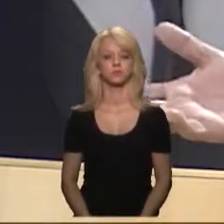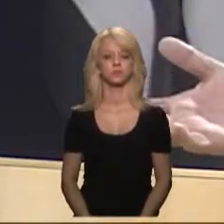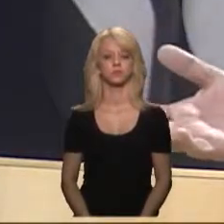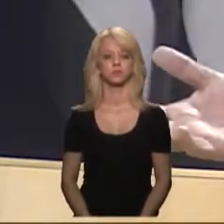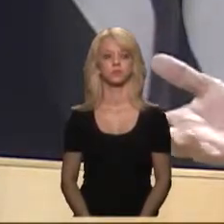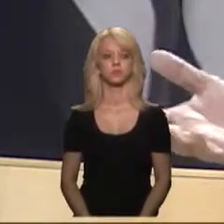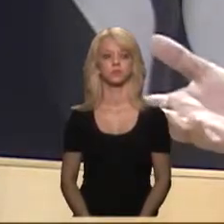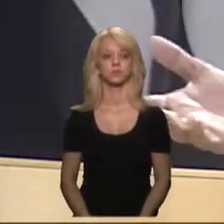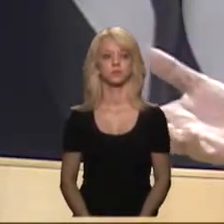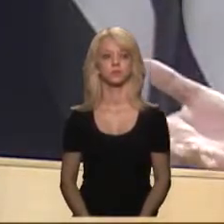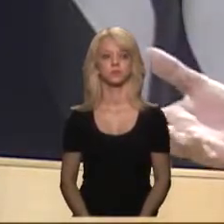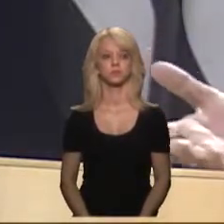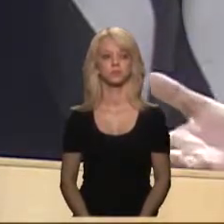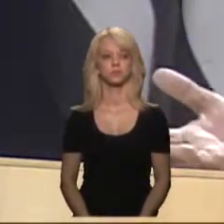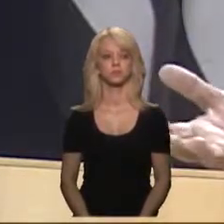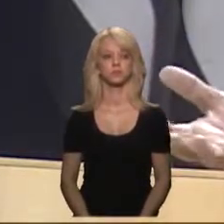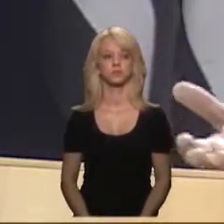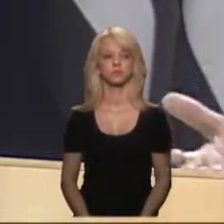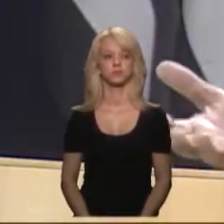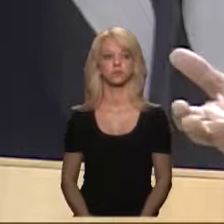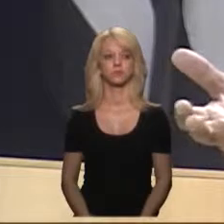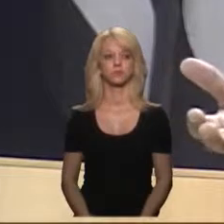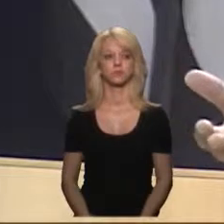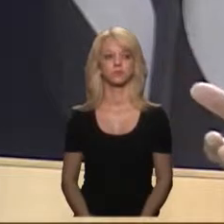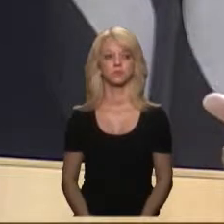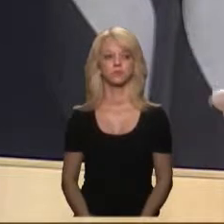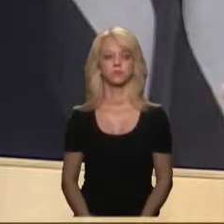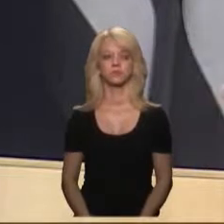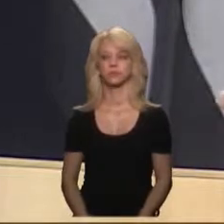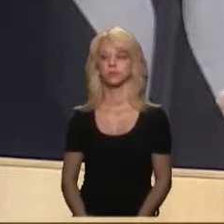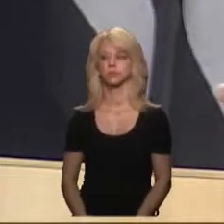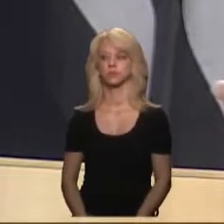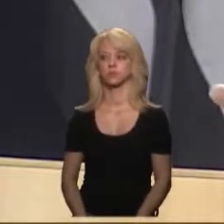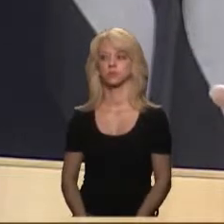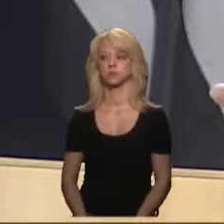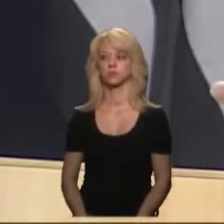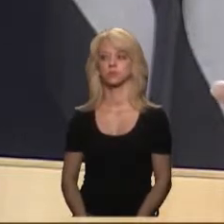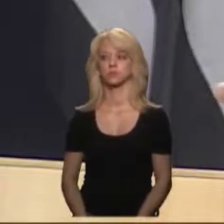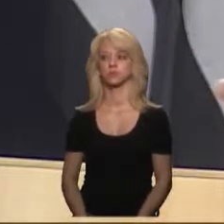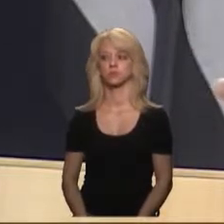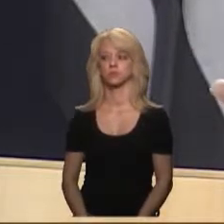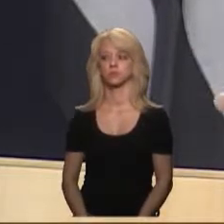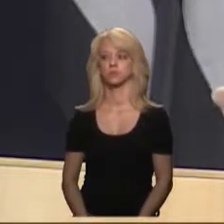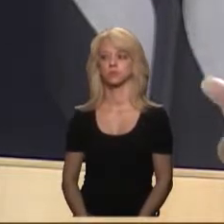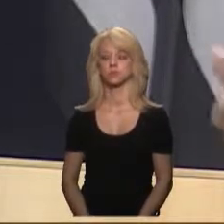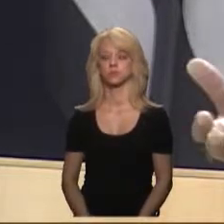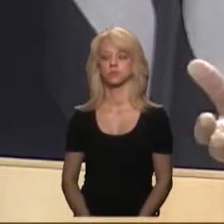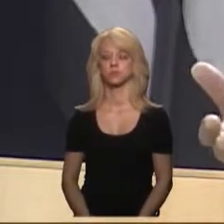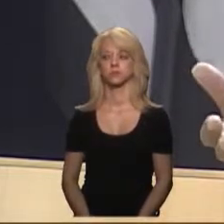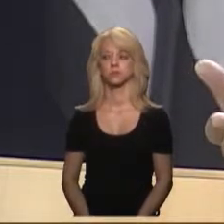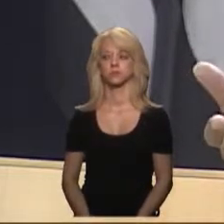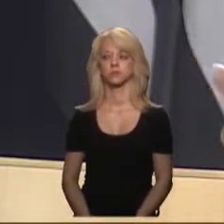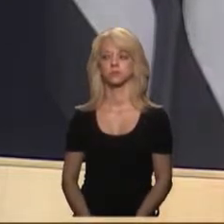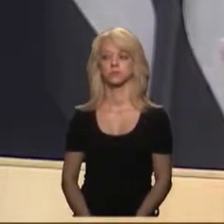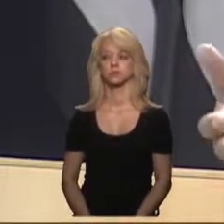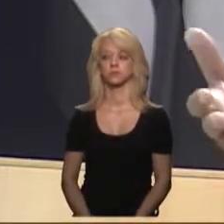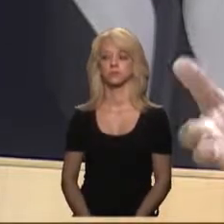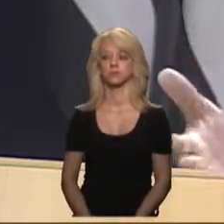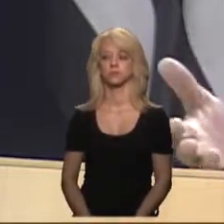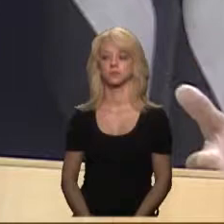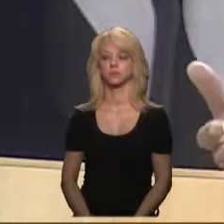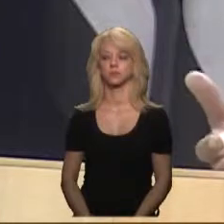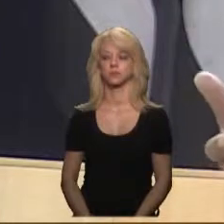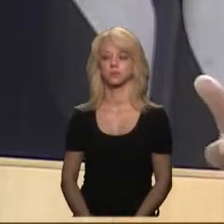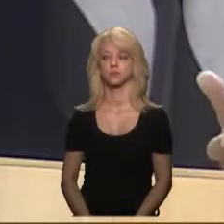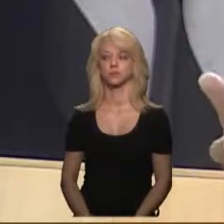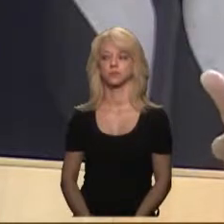vamos aprovar a ordem do dia sem discussão. Se um vereador quiser discutir, não tem como, vereador Paulo Miranda. Então, nós temos que discutir. E, aliás, aqui é